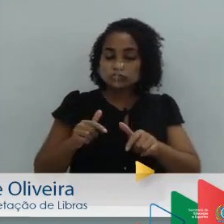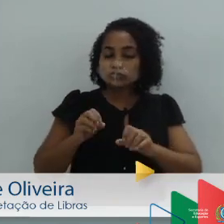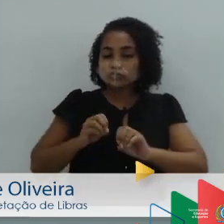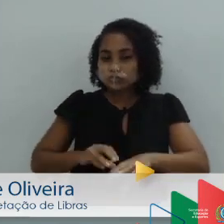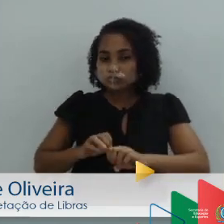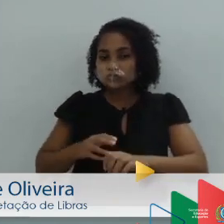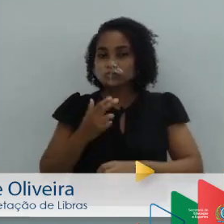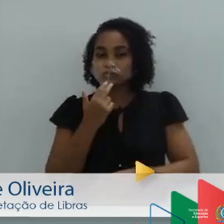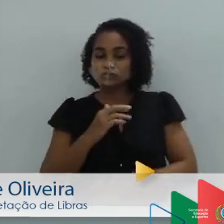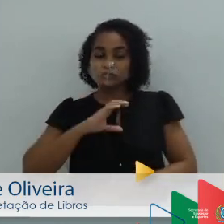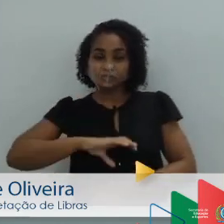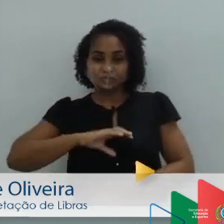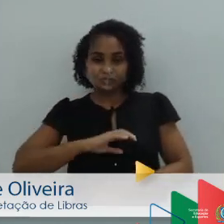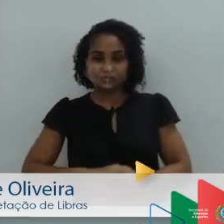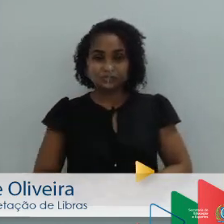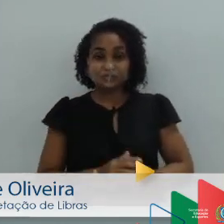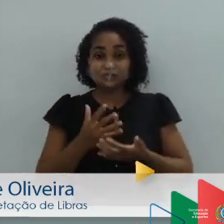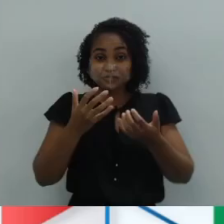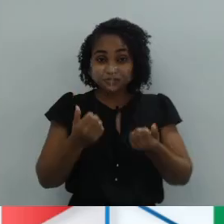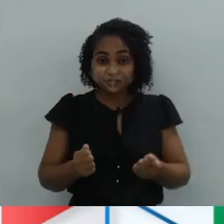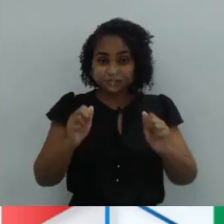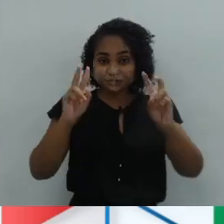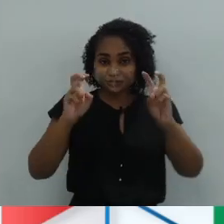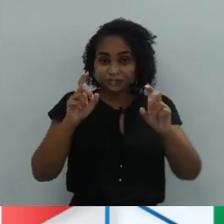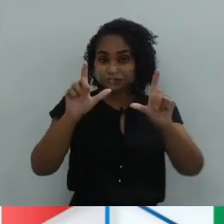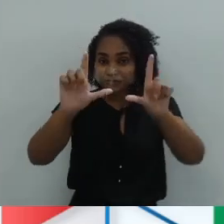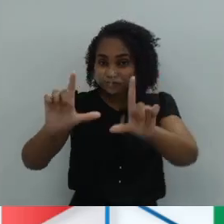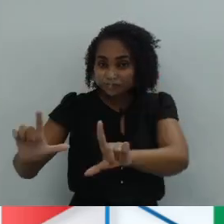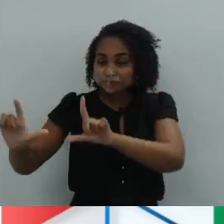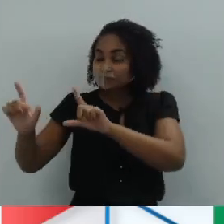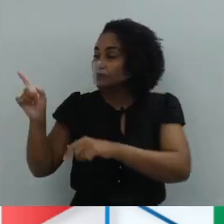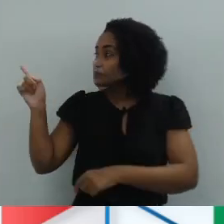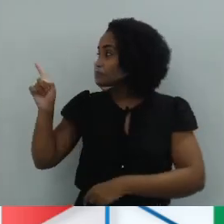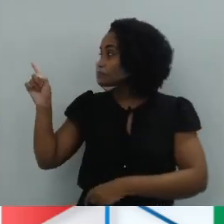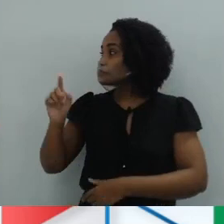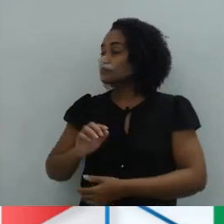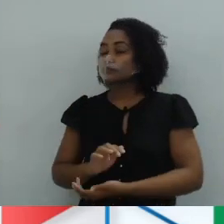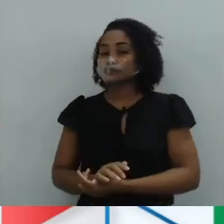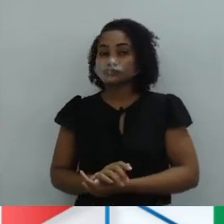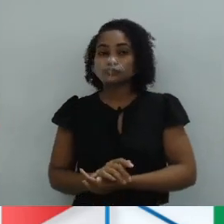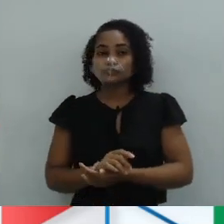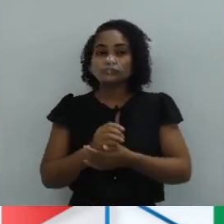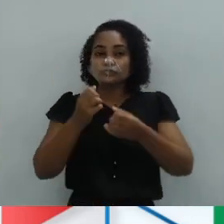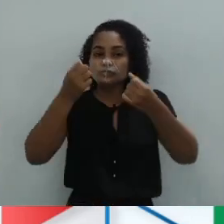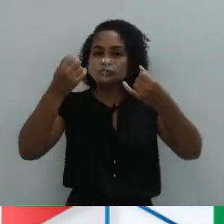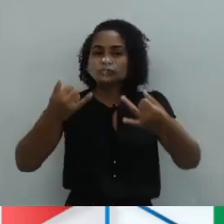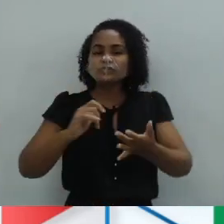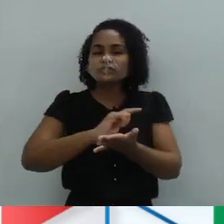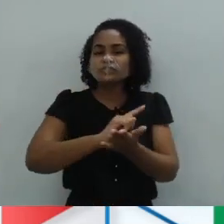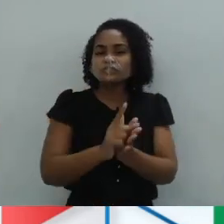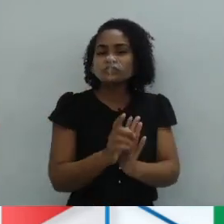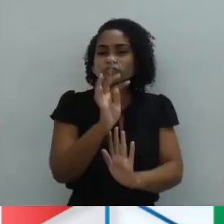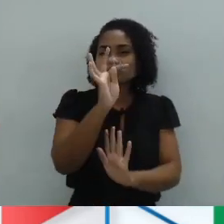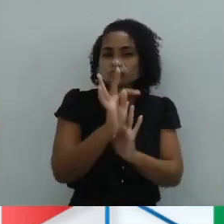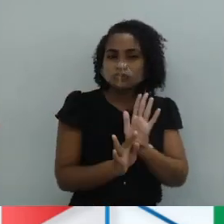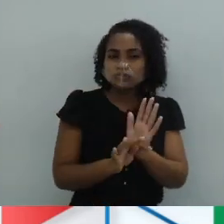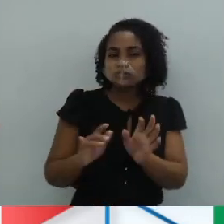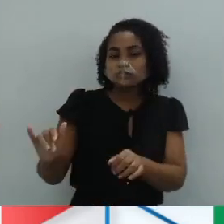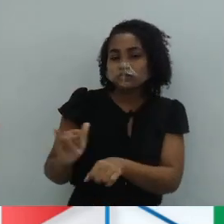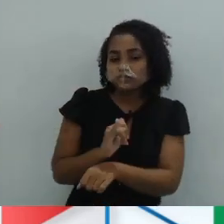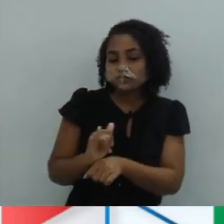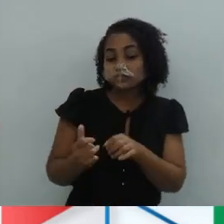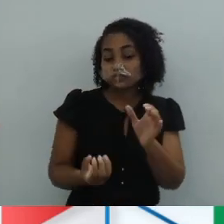conteúdo de língua portuguesa. Vamos ao tema? A gente vai trabalhar hoje com gêneros textuais, condição